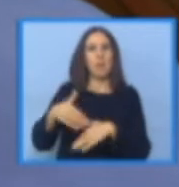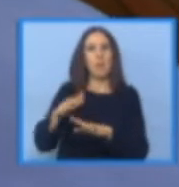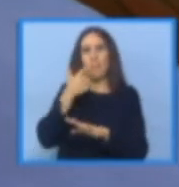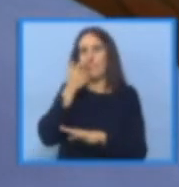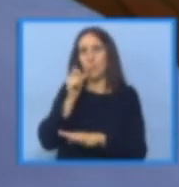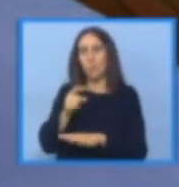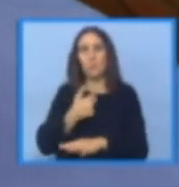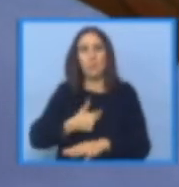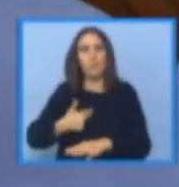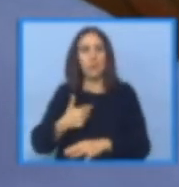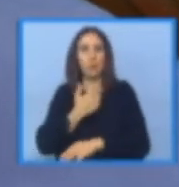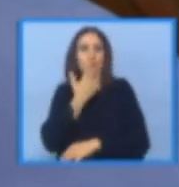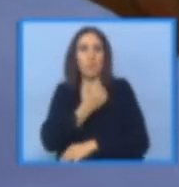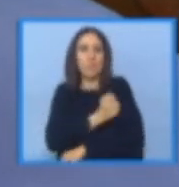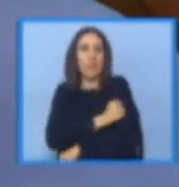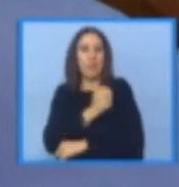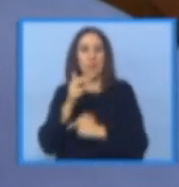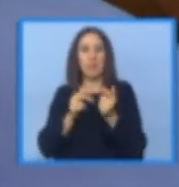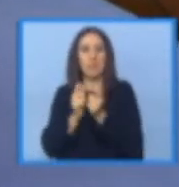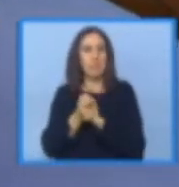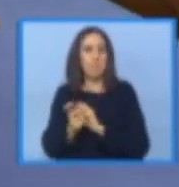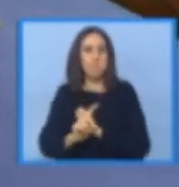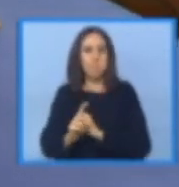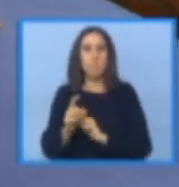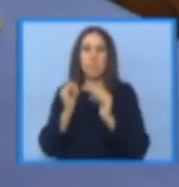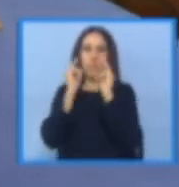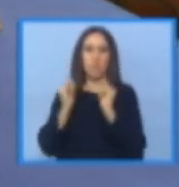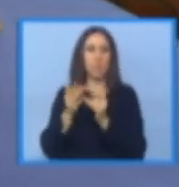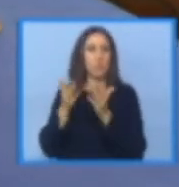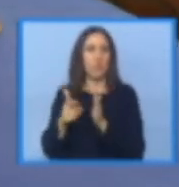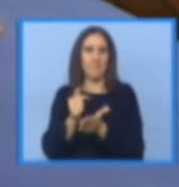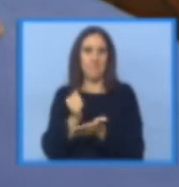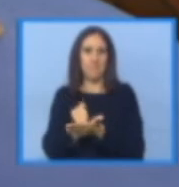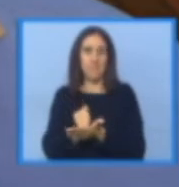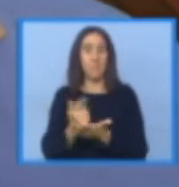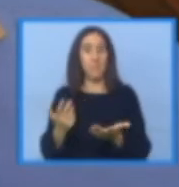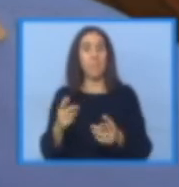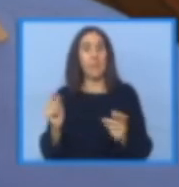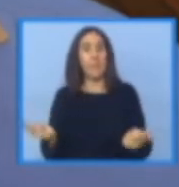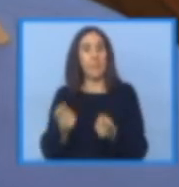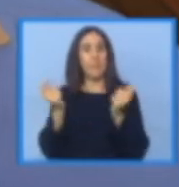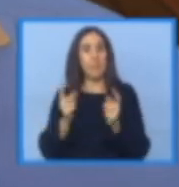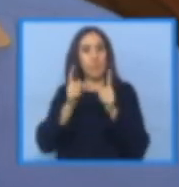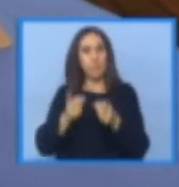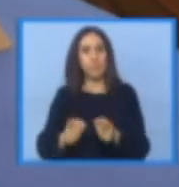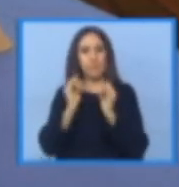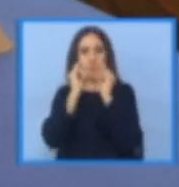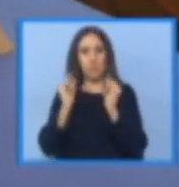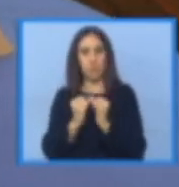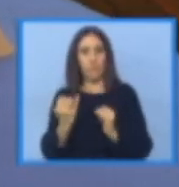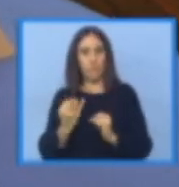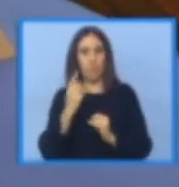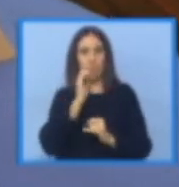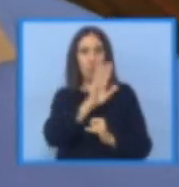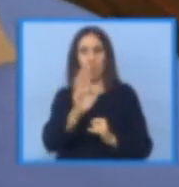têm capacidade para recuperar sozinhos as suas casas, precisam sempre de ajuda internacional. E, portanto, esta campanha que foi lançada a nível internacional, que está a